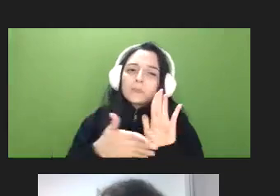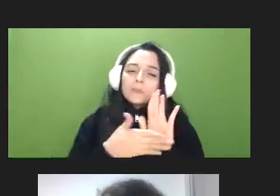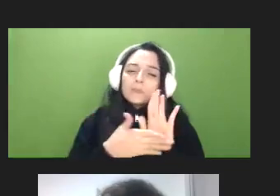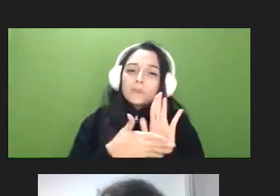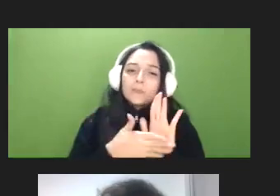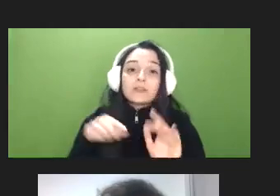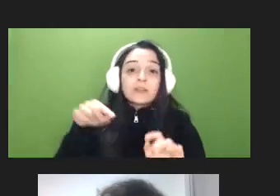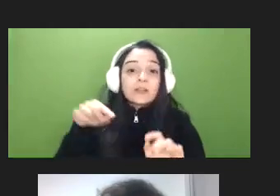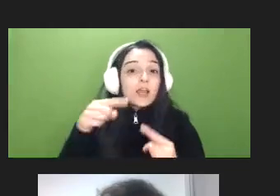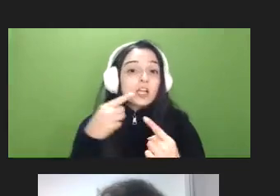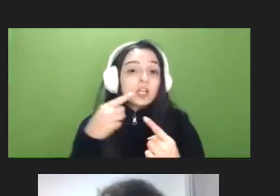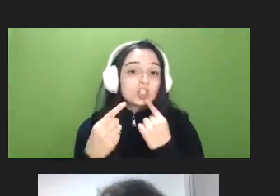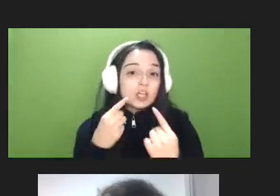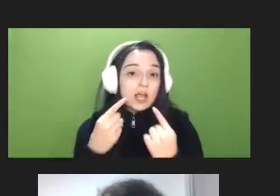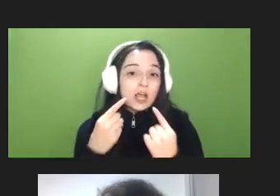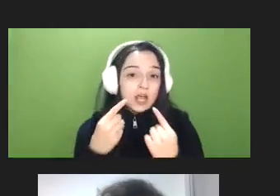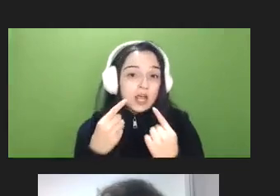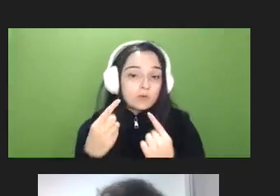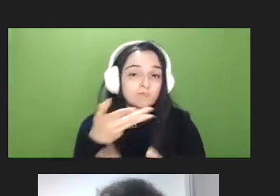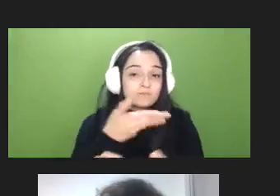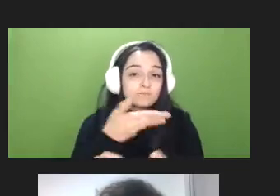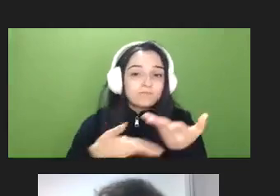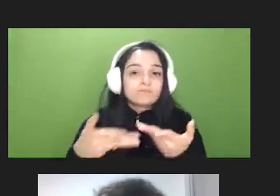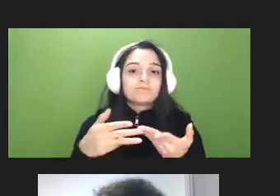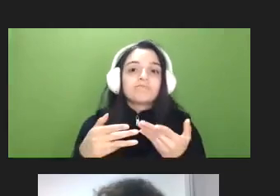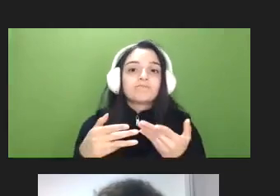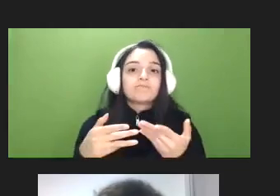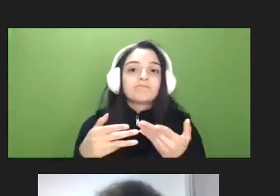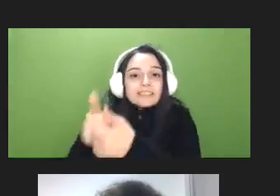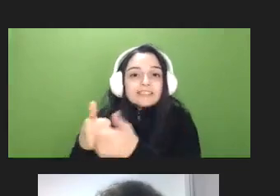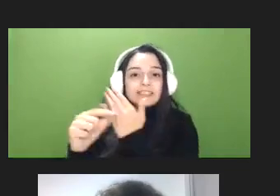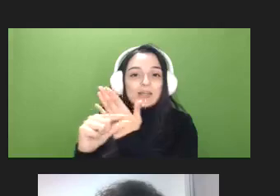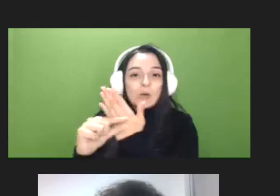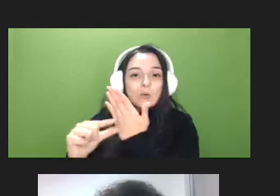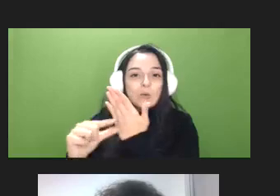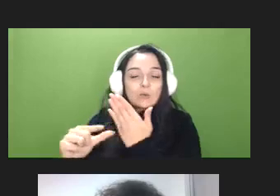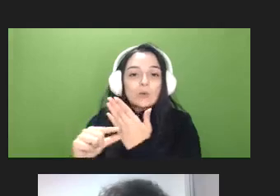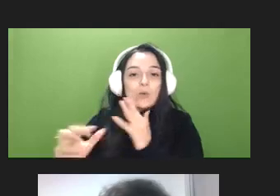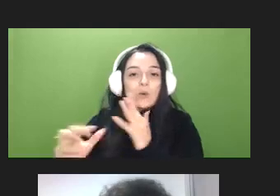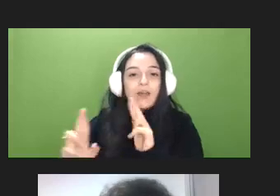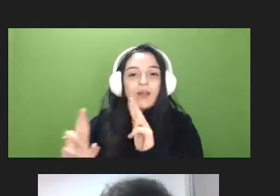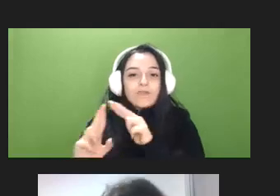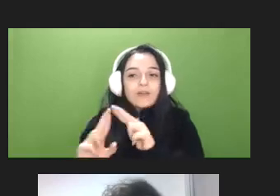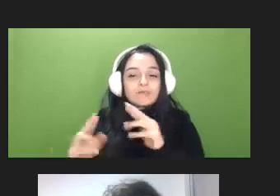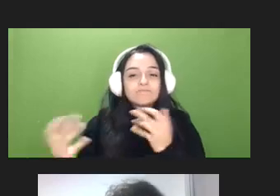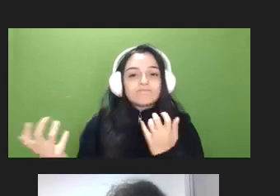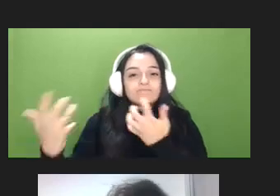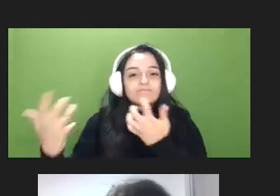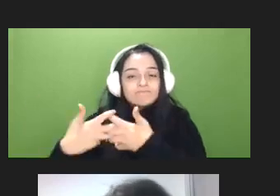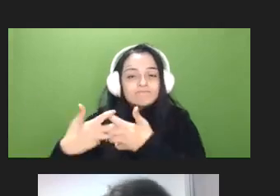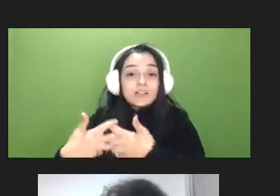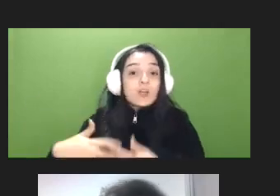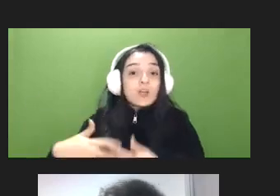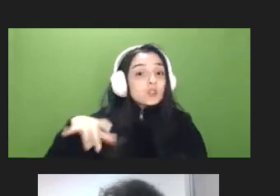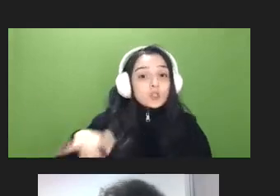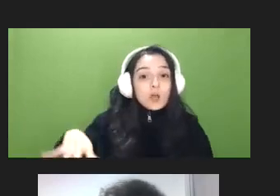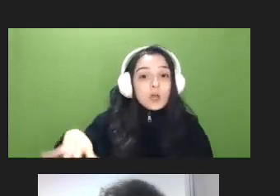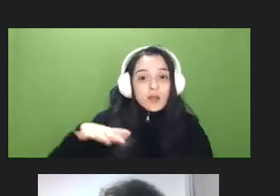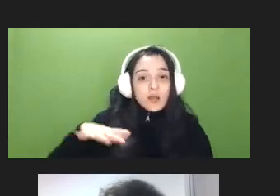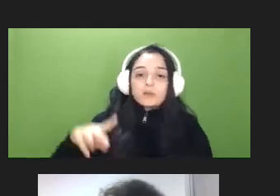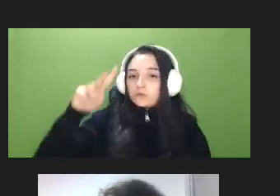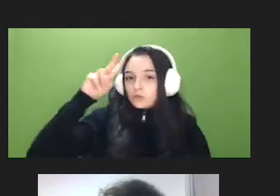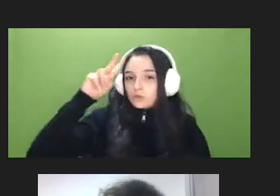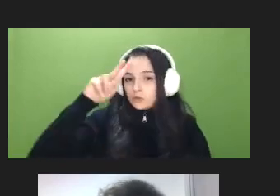principalmente me baseando em autorias com as quais eu me identifico. Então, não só da psicologia histórica e cultural, não só dos estudos